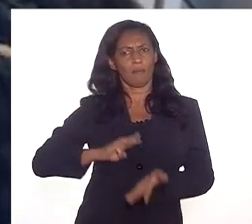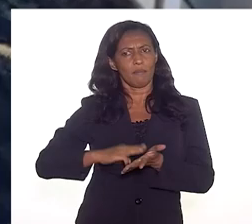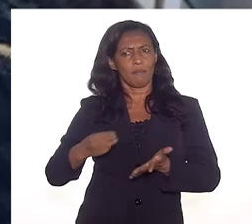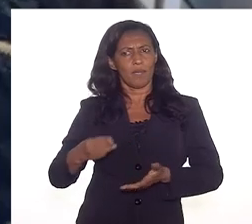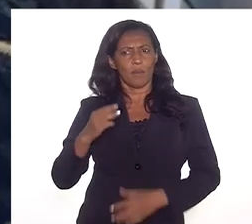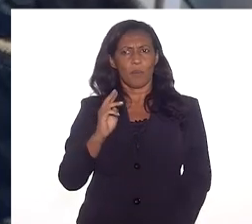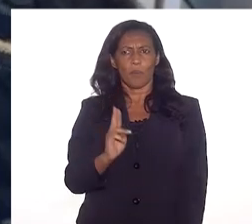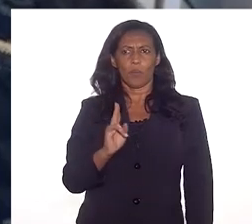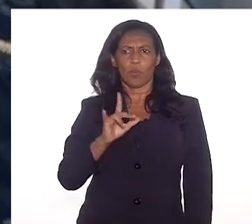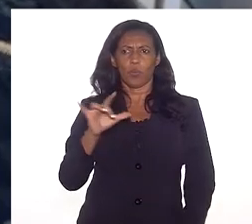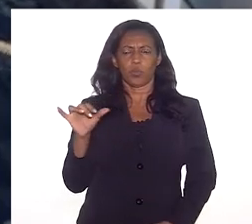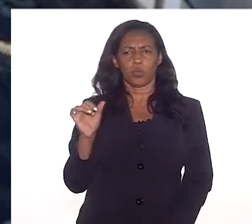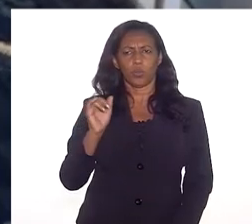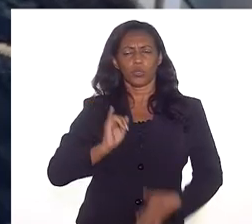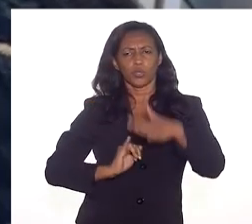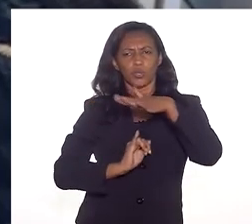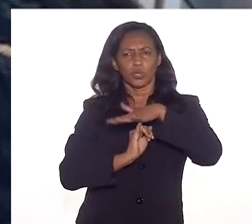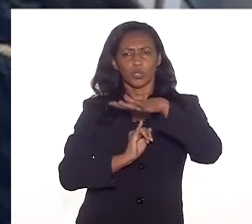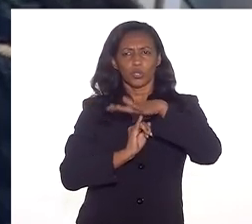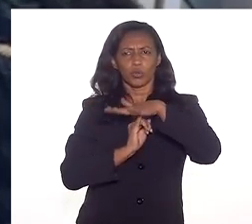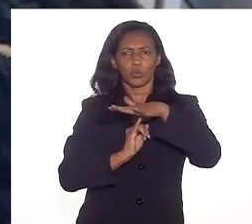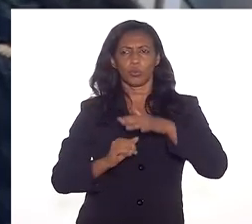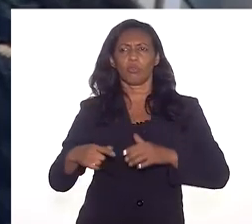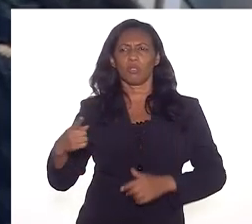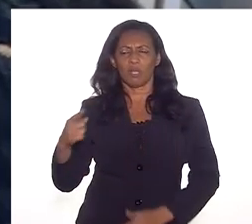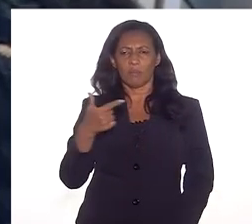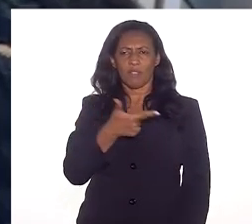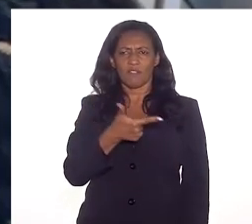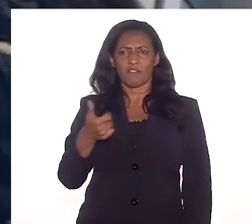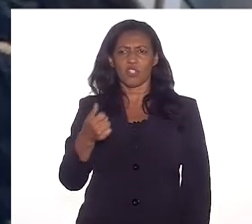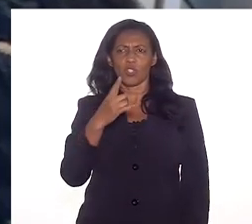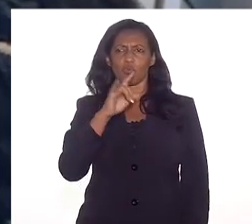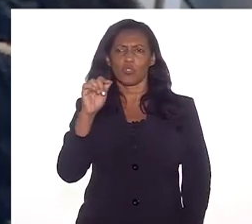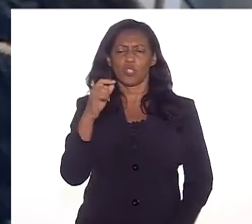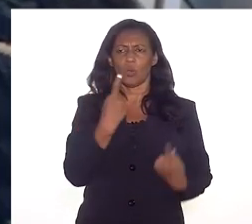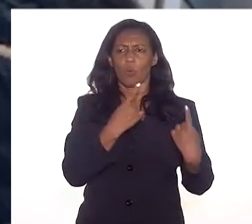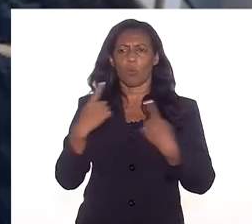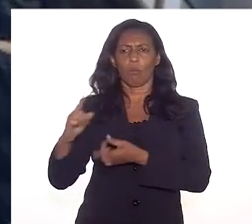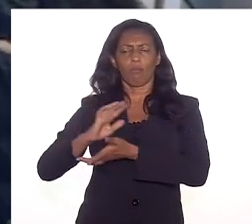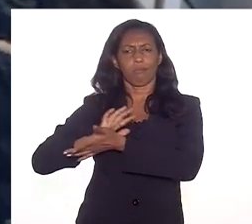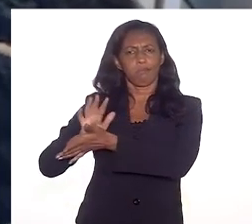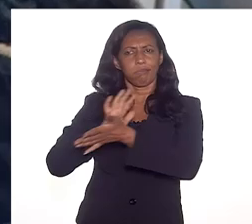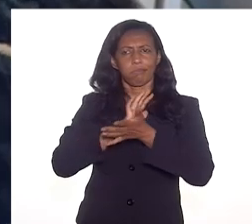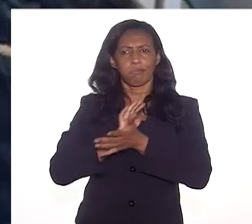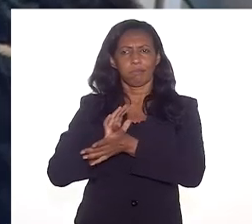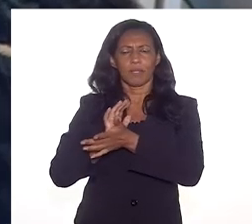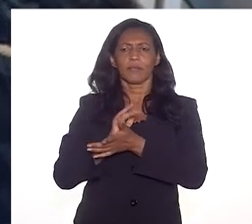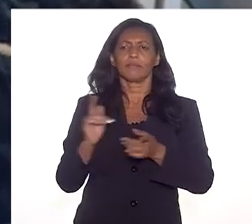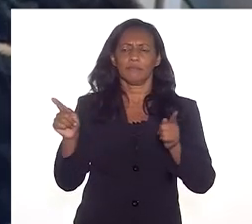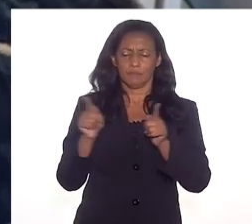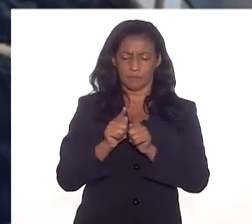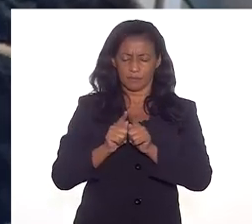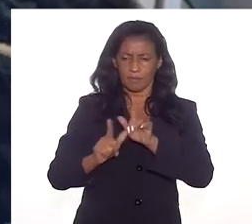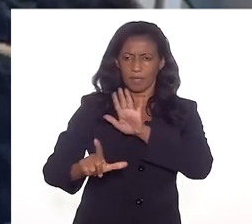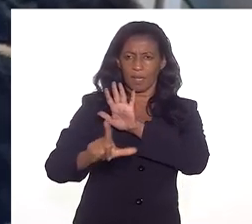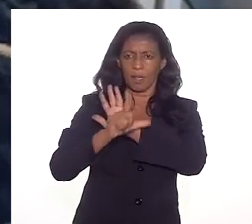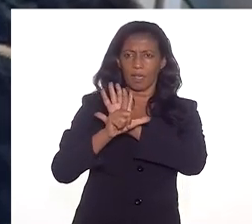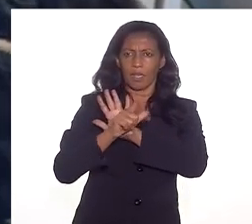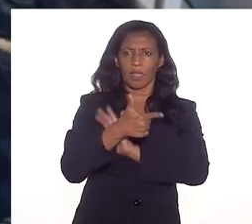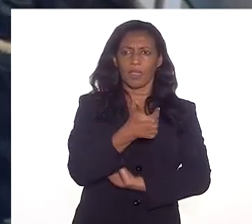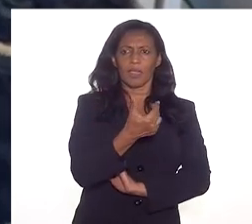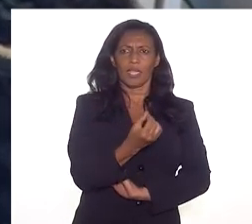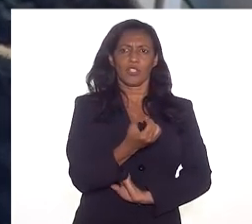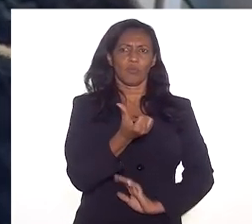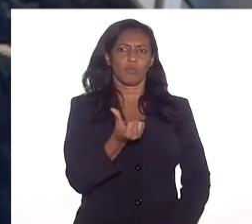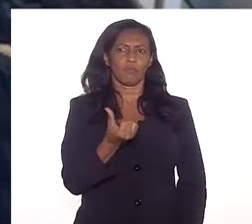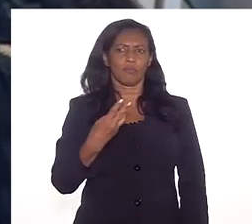Instituto Búzios e faz parte da coordenação dos 21 Dias de Ativismo contra o Racismo, além da campanha pela implementação das leis